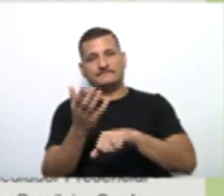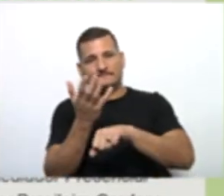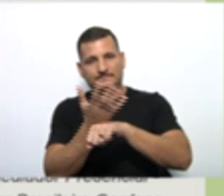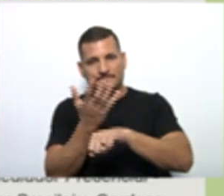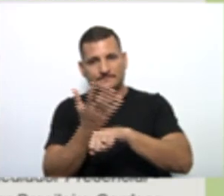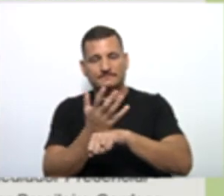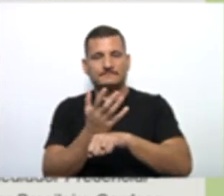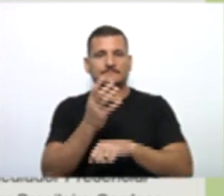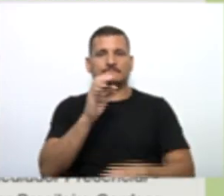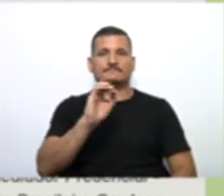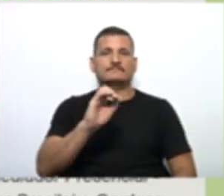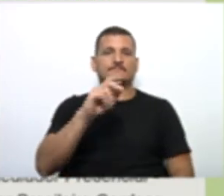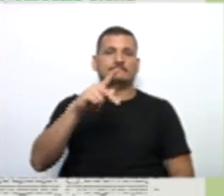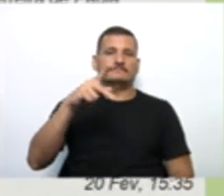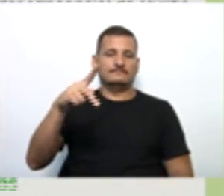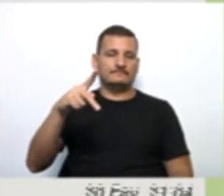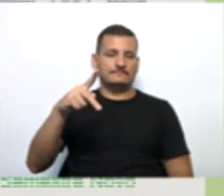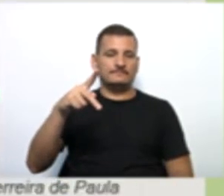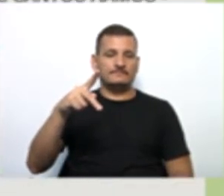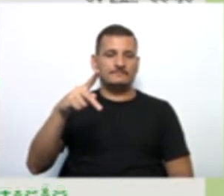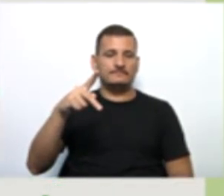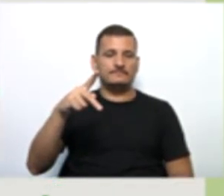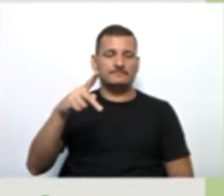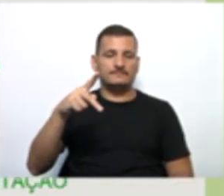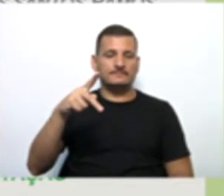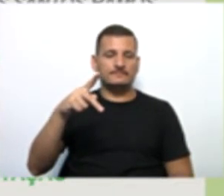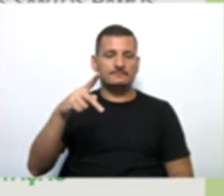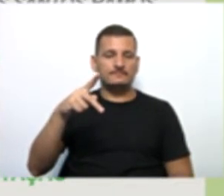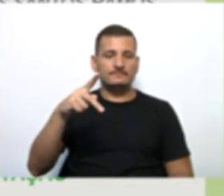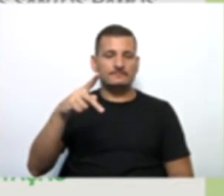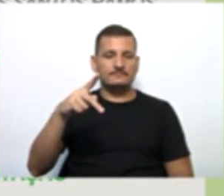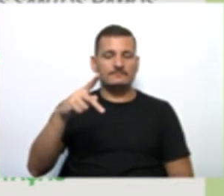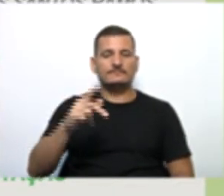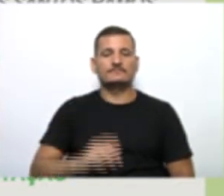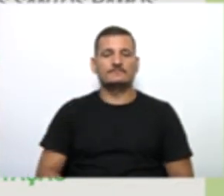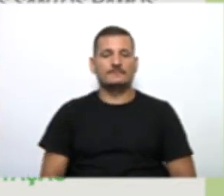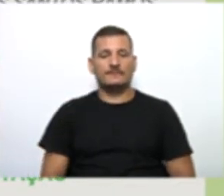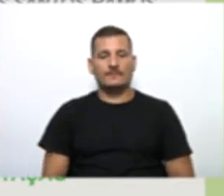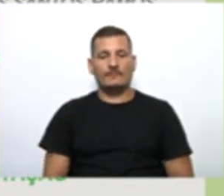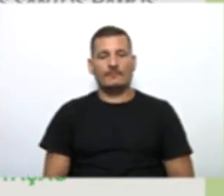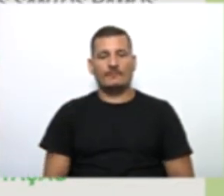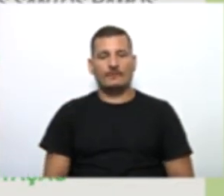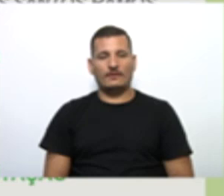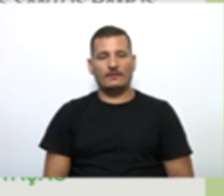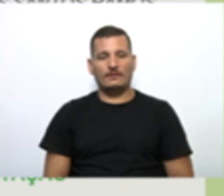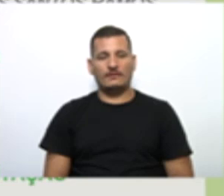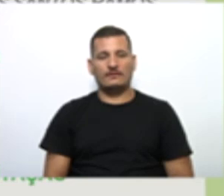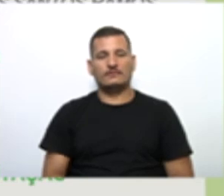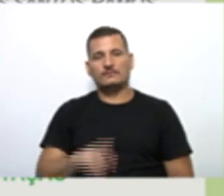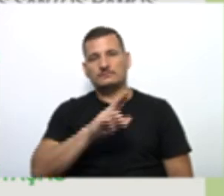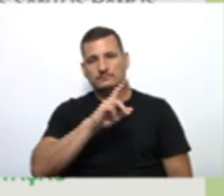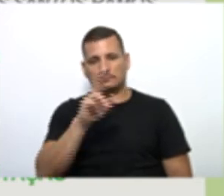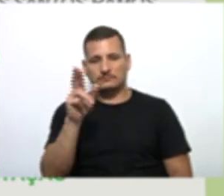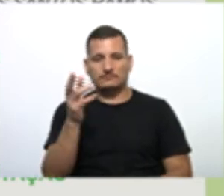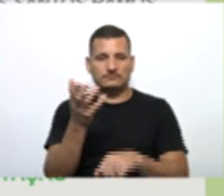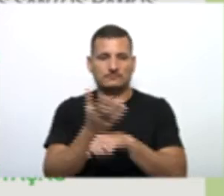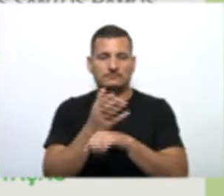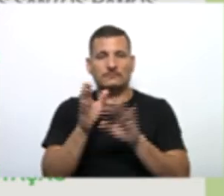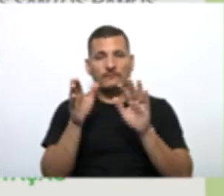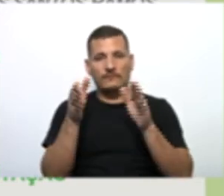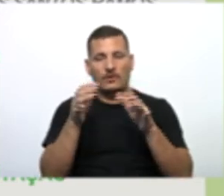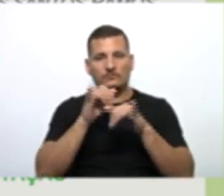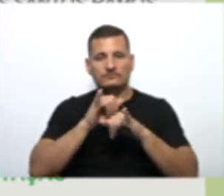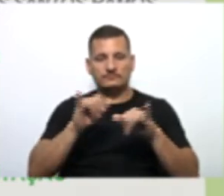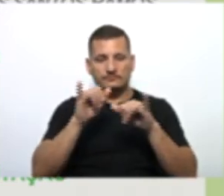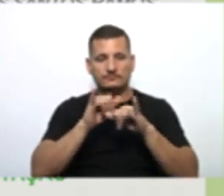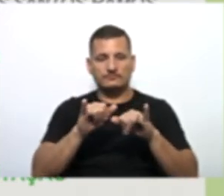prática profissional, para pesquisa e prática profissional, né? Essa é a nossa disciplina. Vocês têm o nome da disciplina, o fórum de notícias,